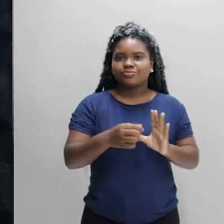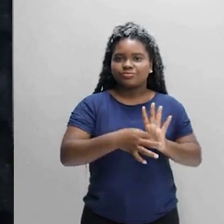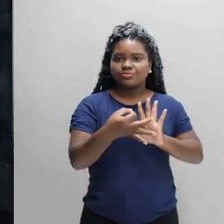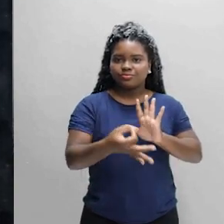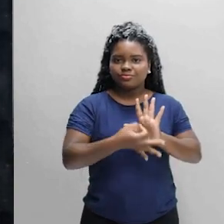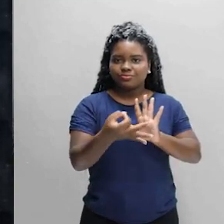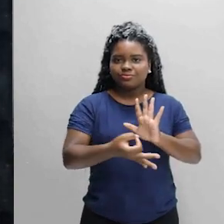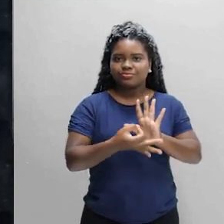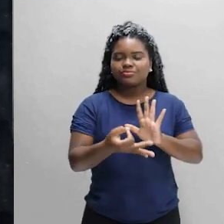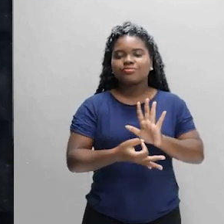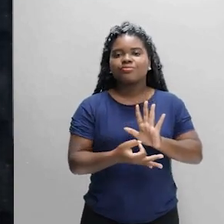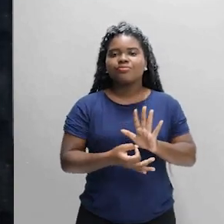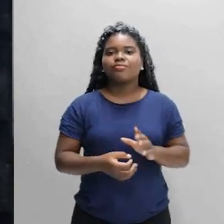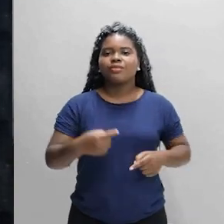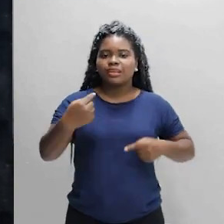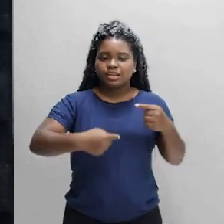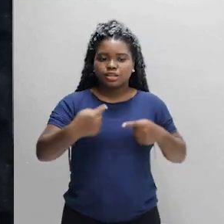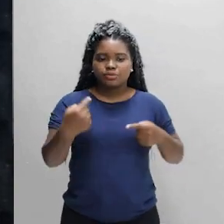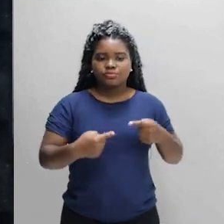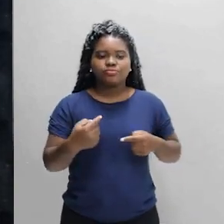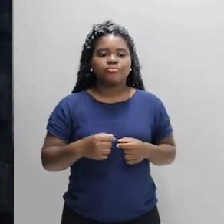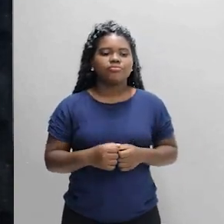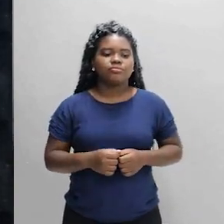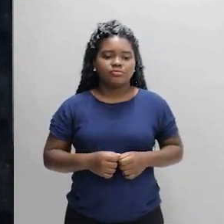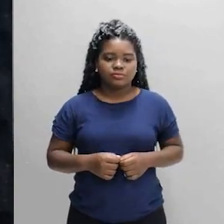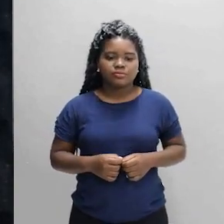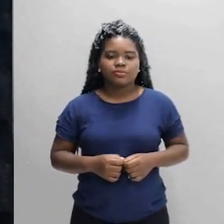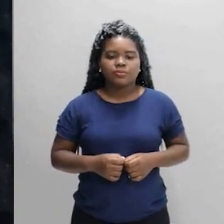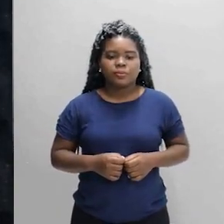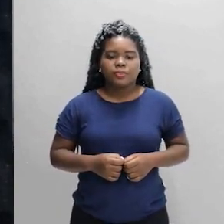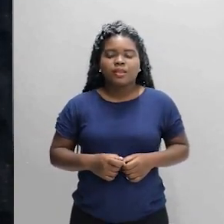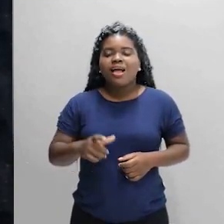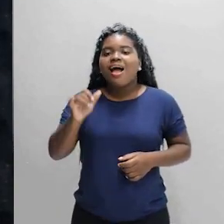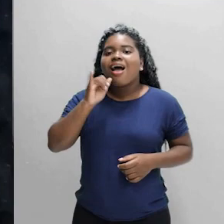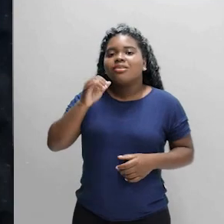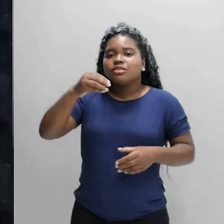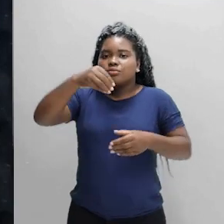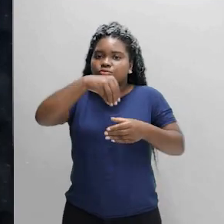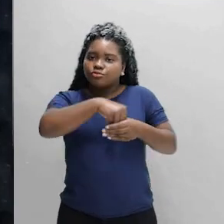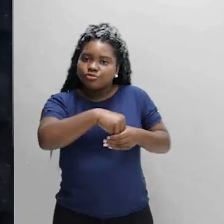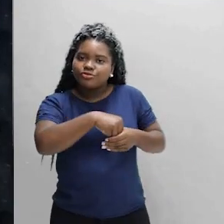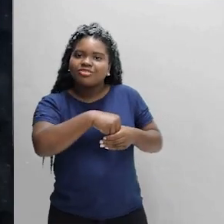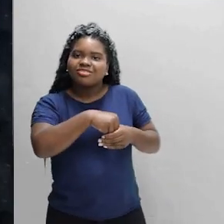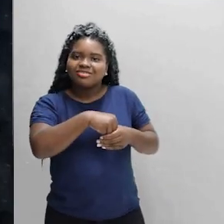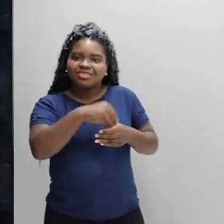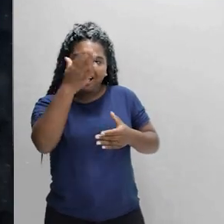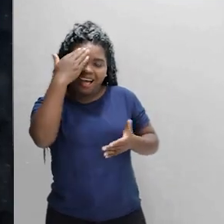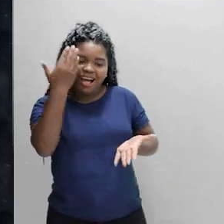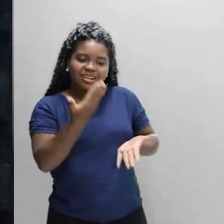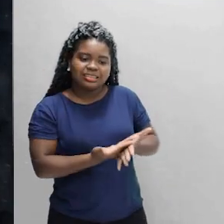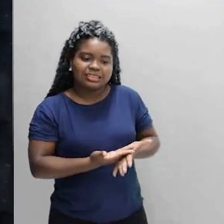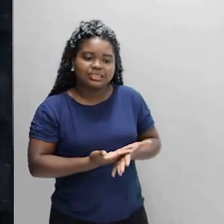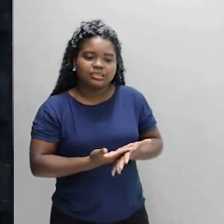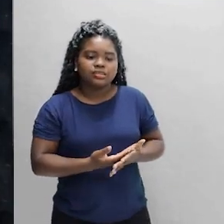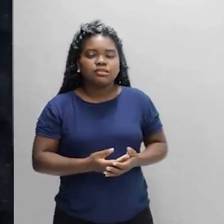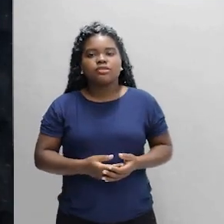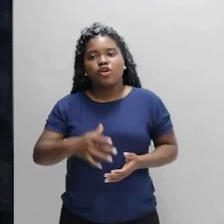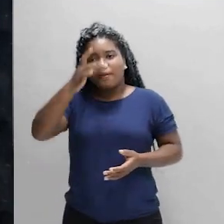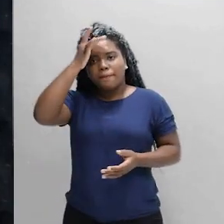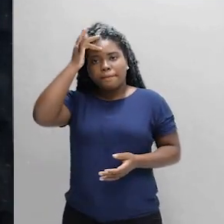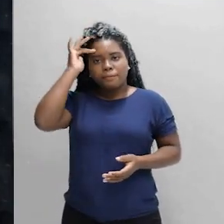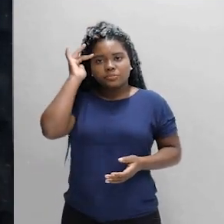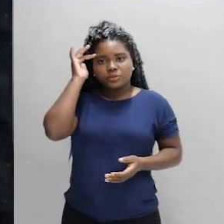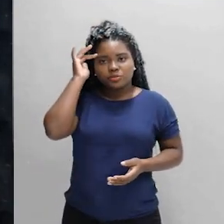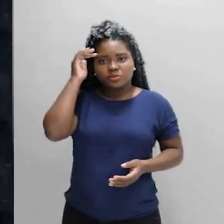participação popular na política ao ato meramente do voto. Então, segundo Schumpeter, a participação efetiva e direta ela não